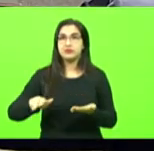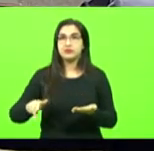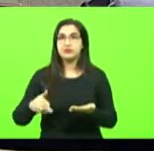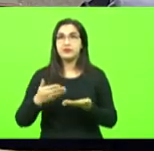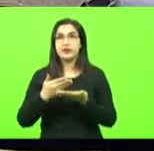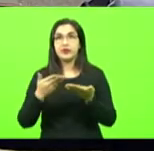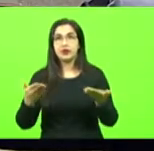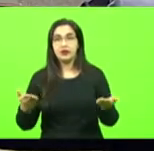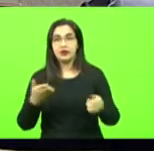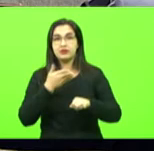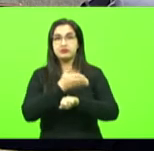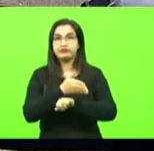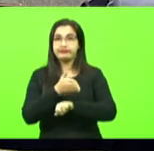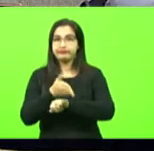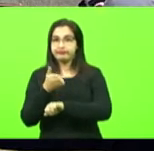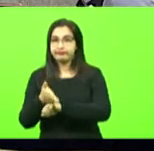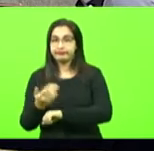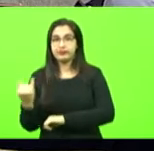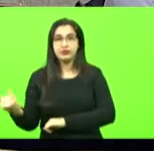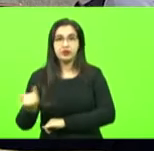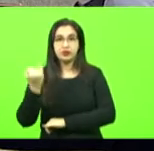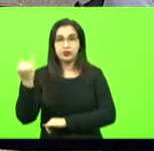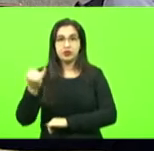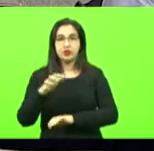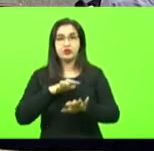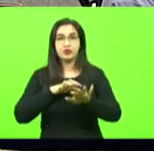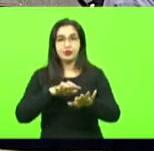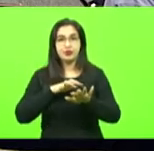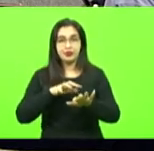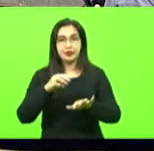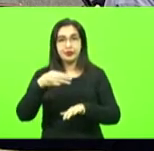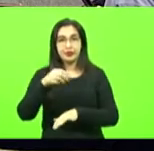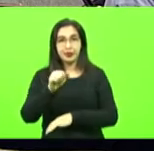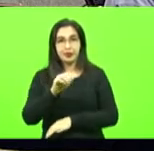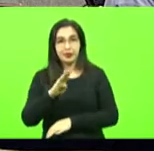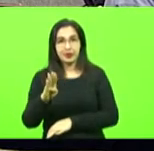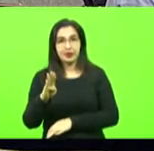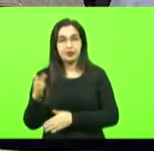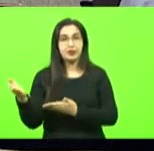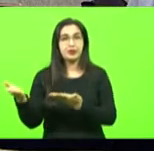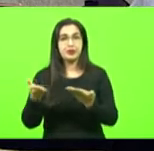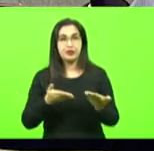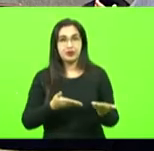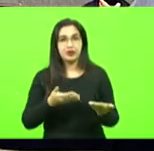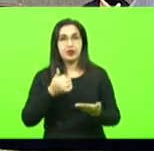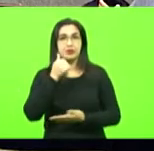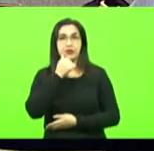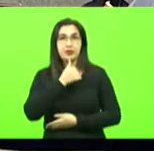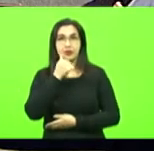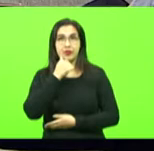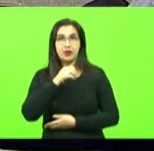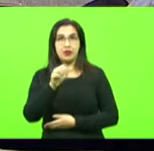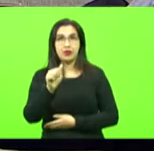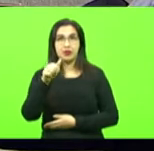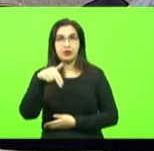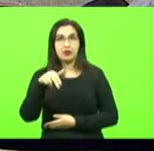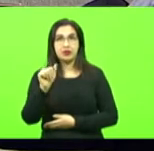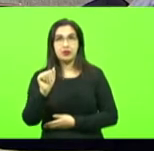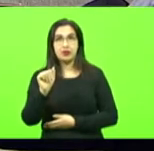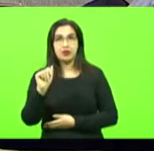participantes ativos e importantes do movimento. Convidamos para receber a homenagem a senhora Anaí Santana Nardes.